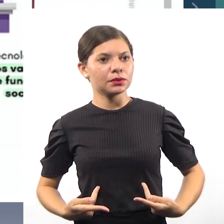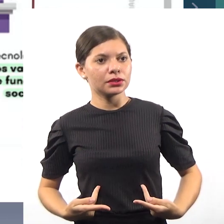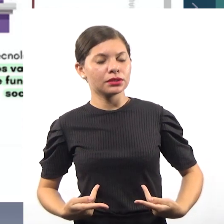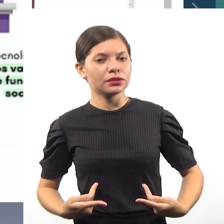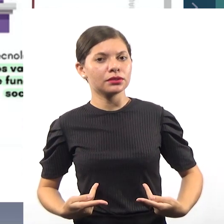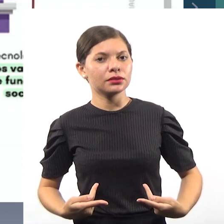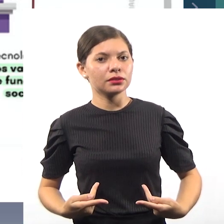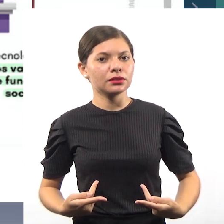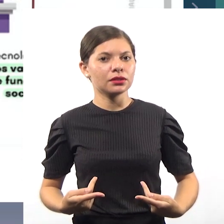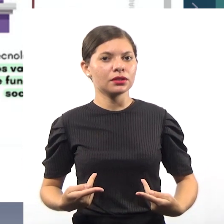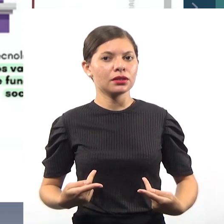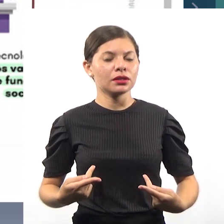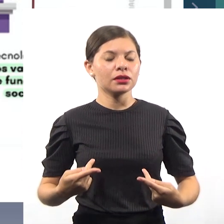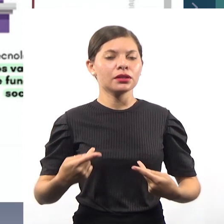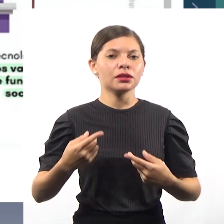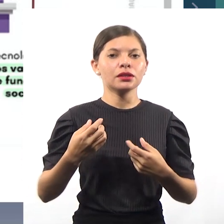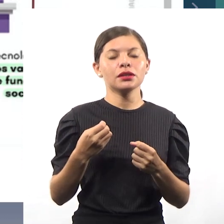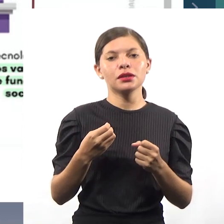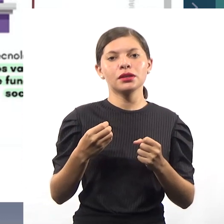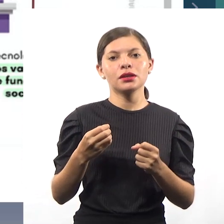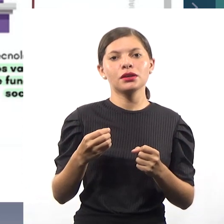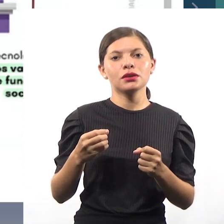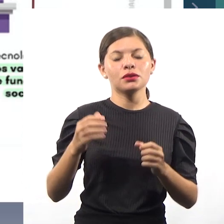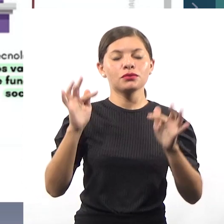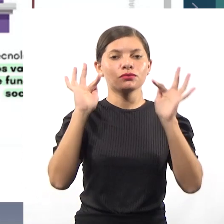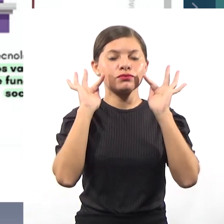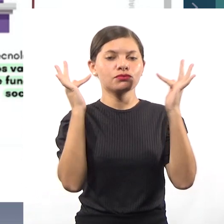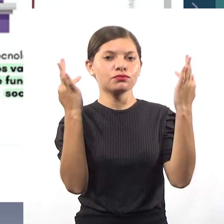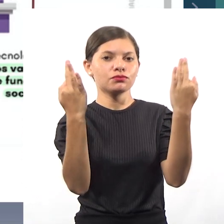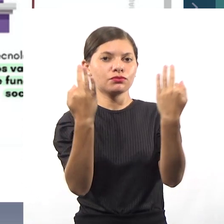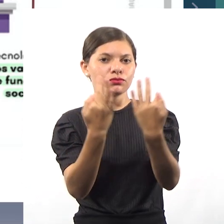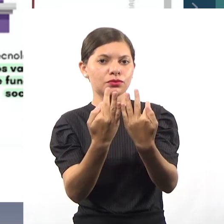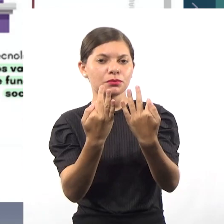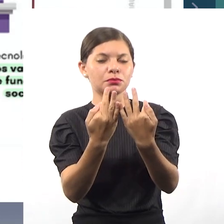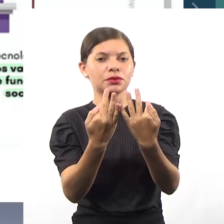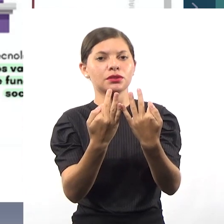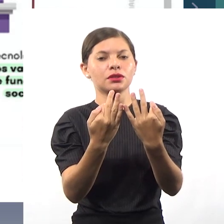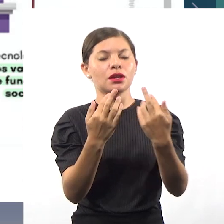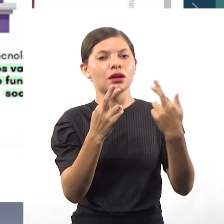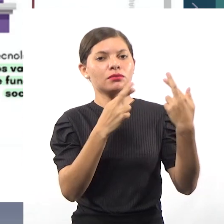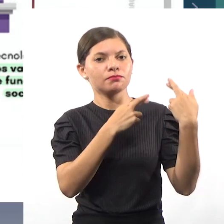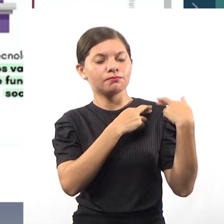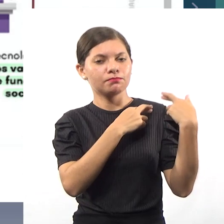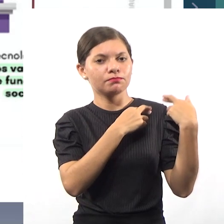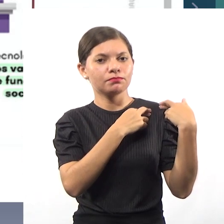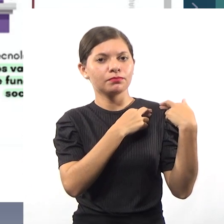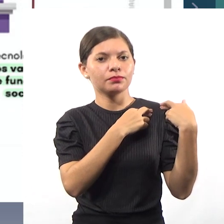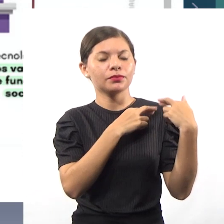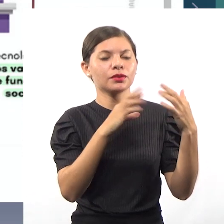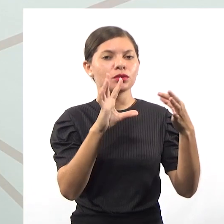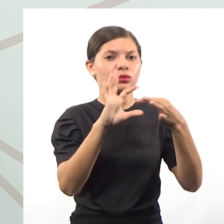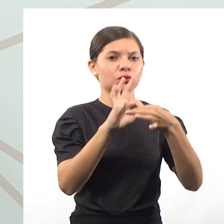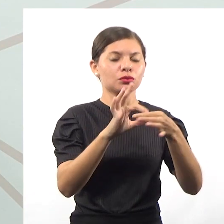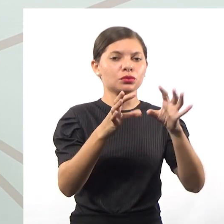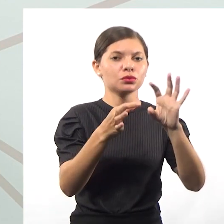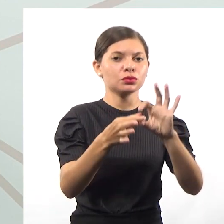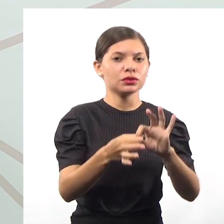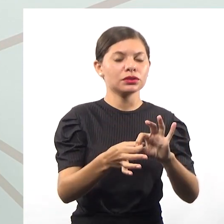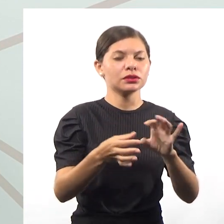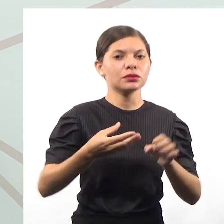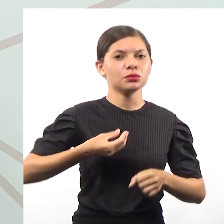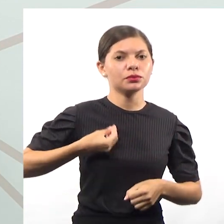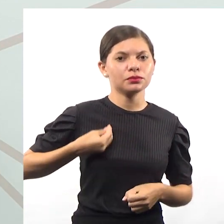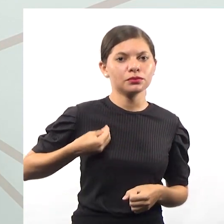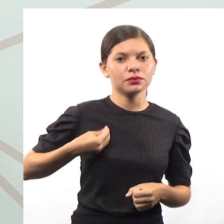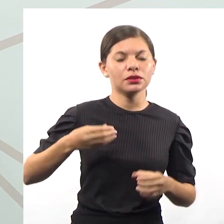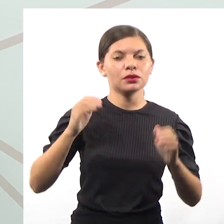recíproca e o fortalecimento dos vínculos de família. Então, a relação com o contexto, com o entorno, com a vida, com